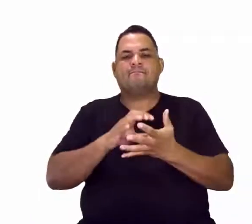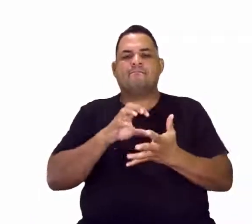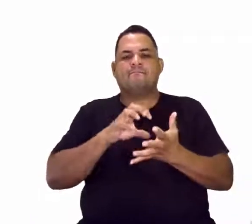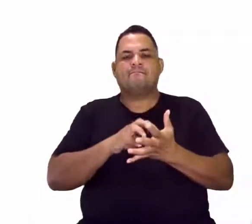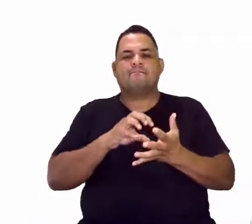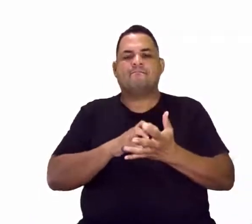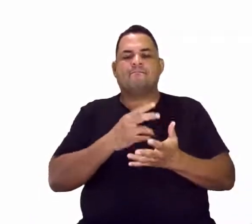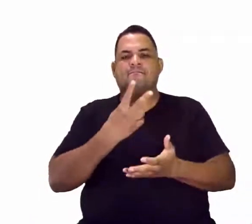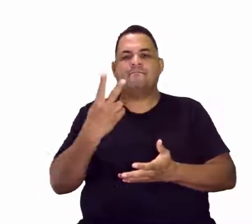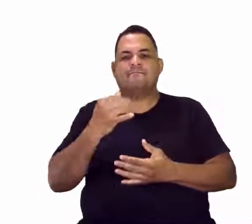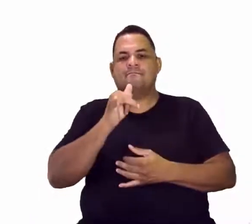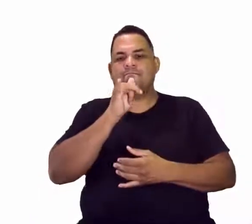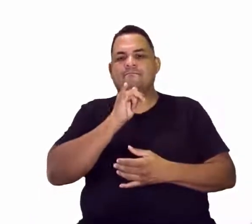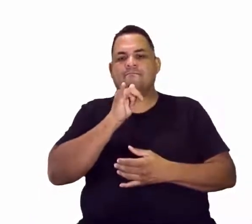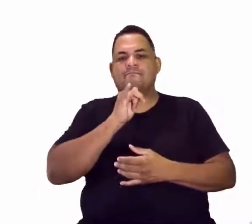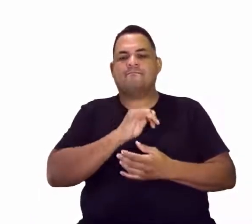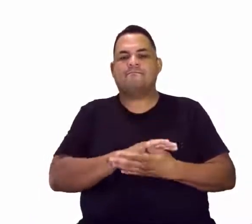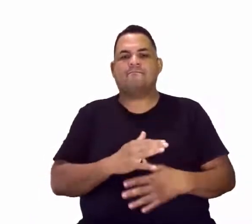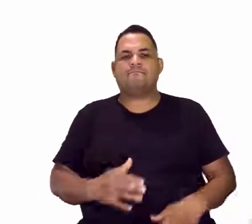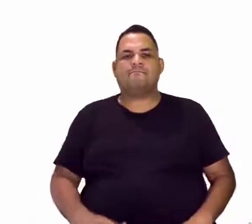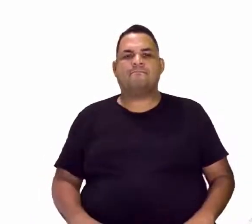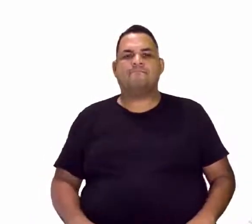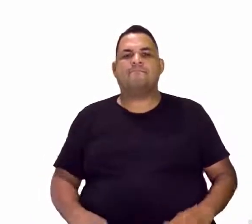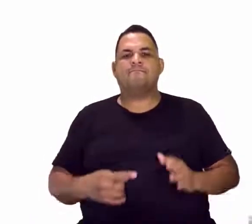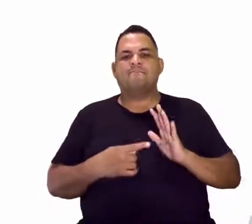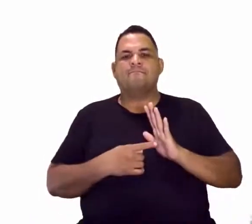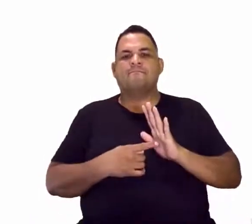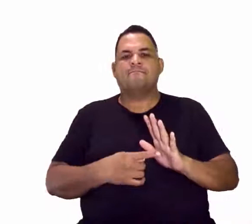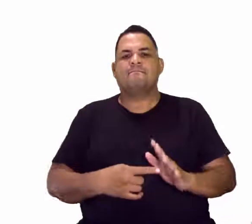trouxe 2 exemplos de ácidos que